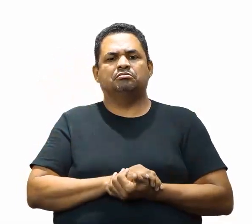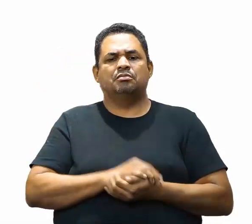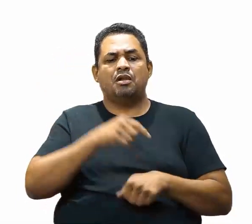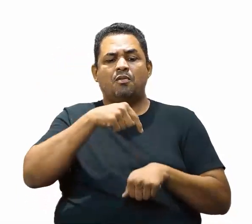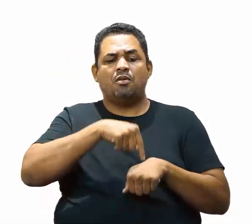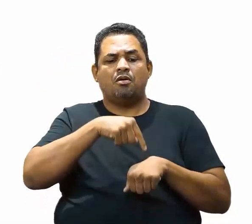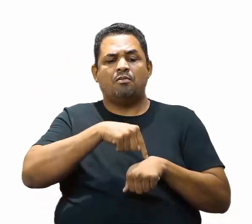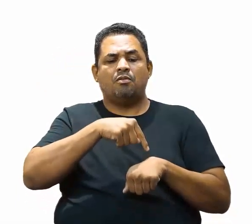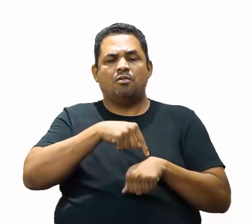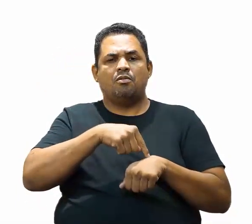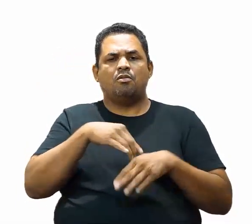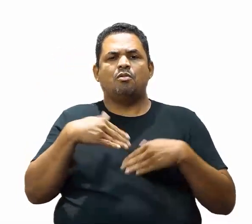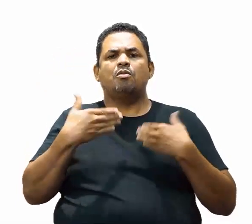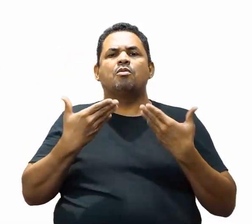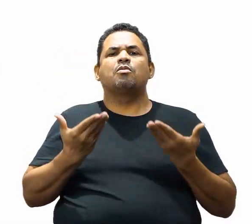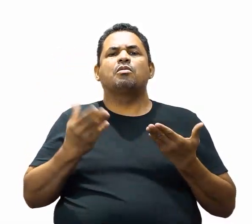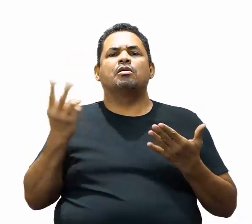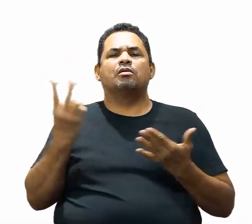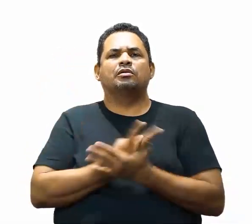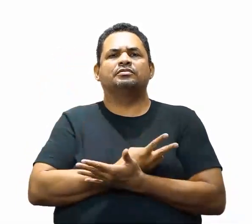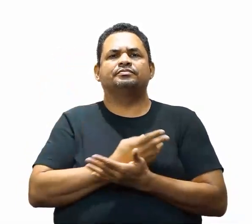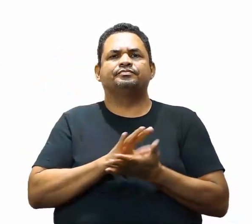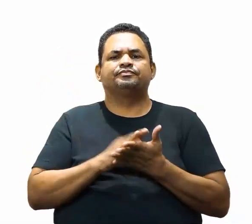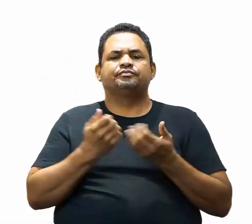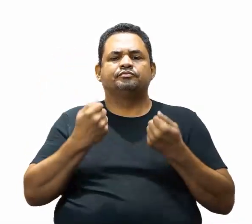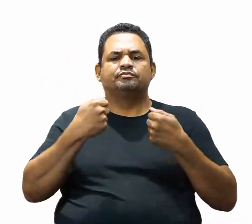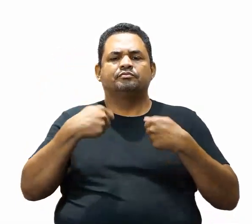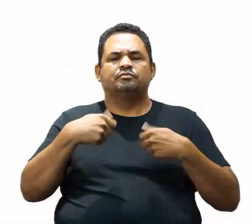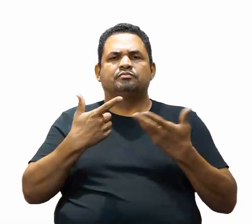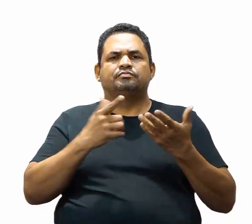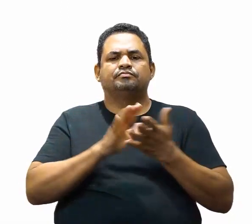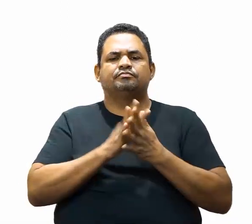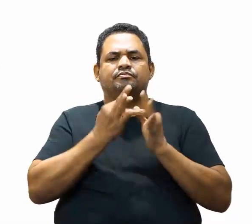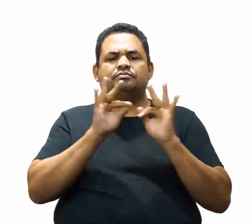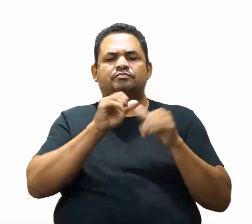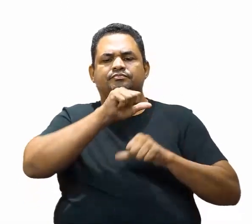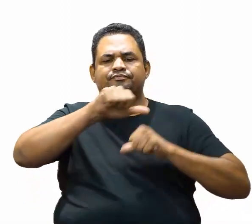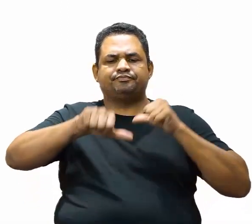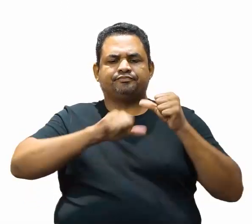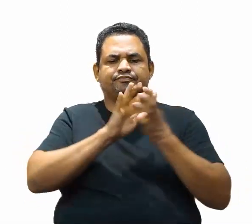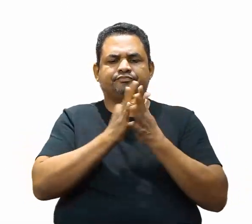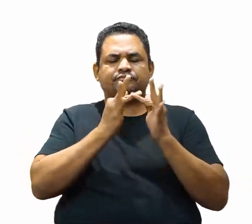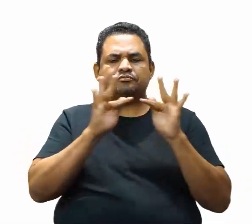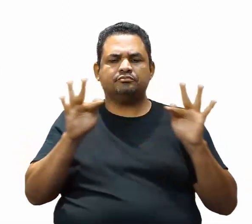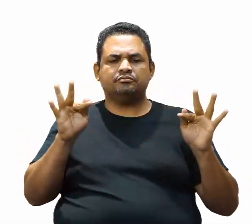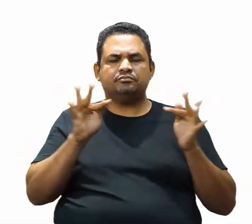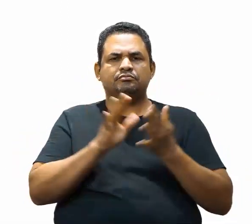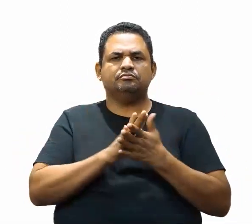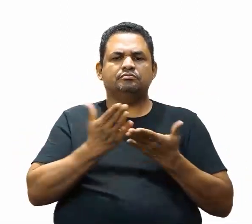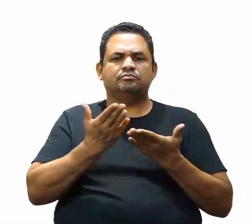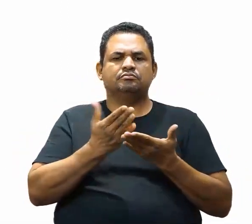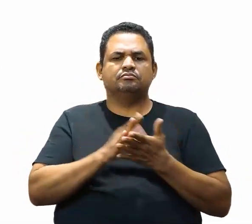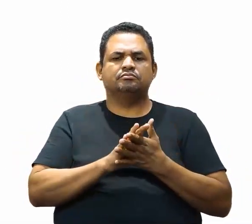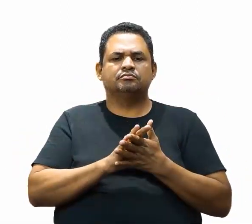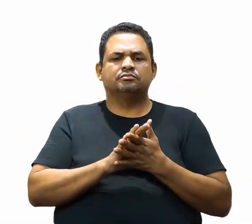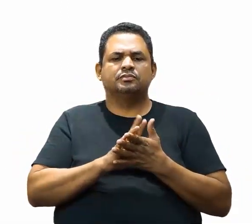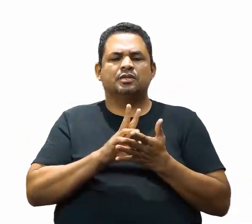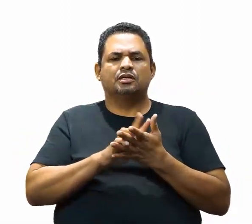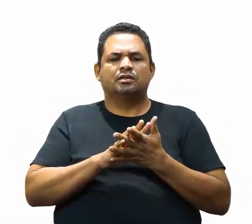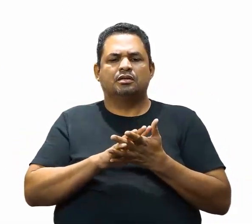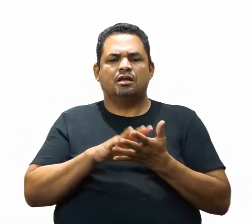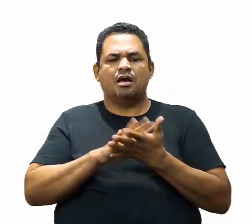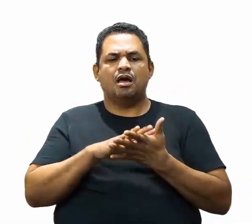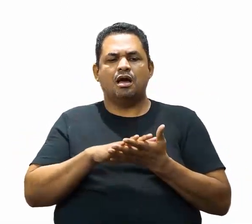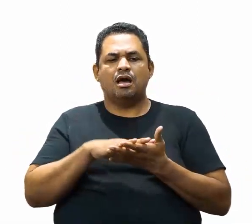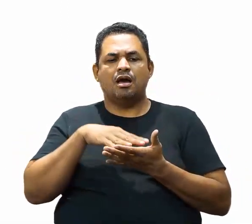Mas, o que acontece? Eu posso simplesmente transformar essa frase em uma frase na voz passiva. E